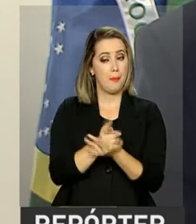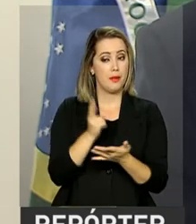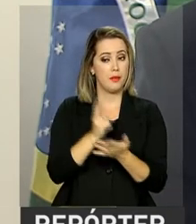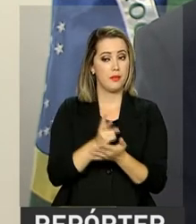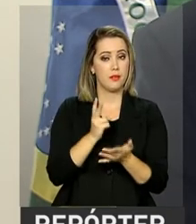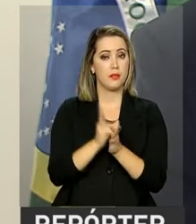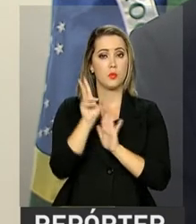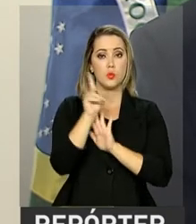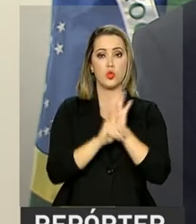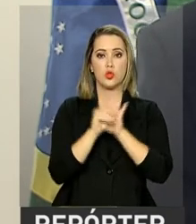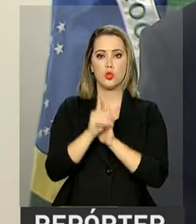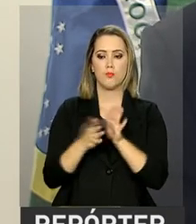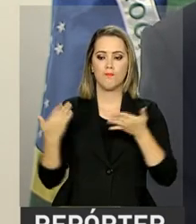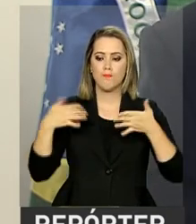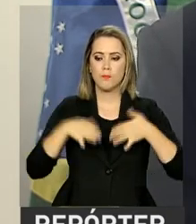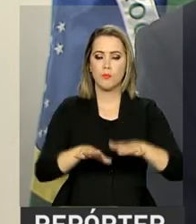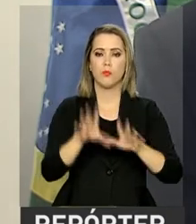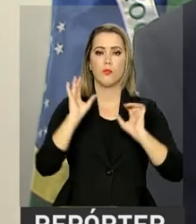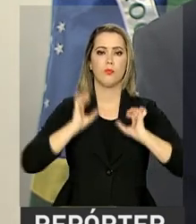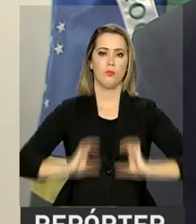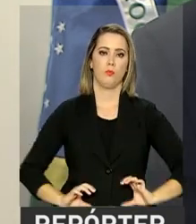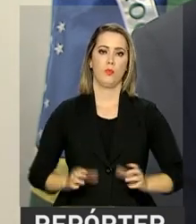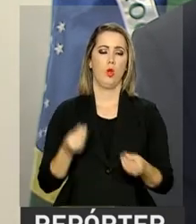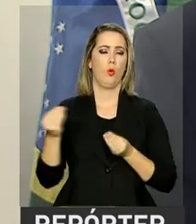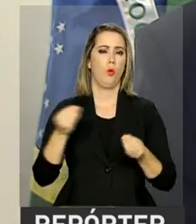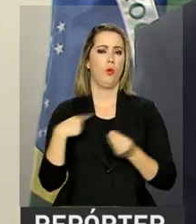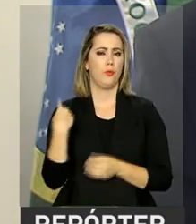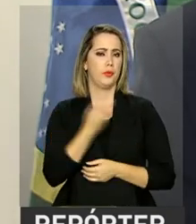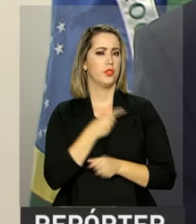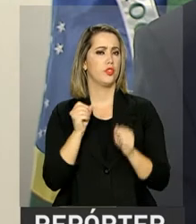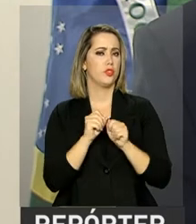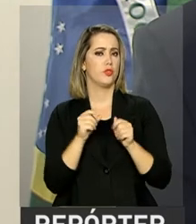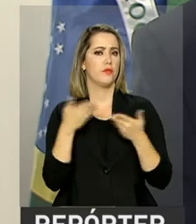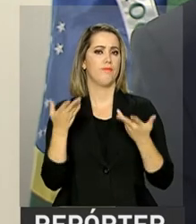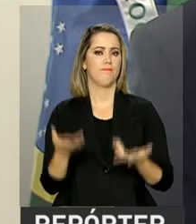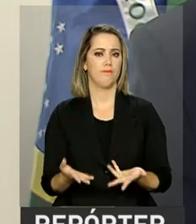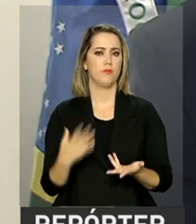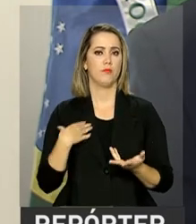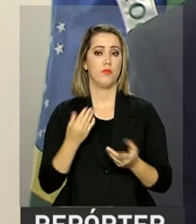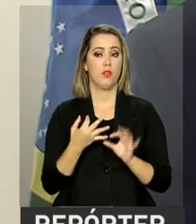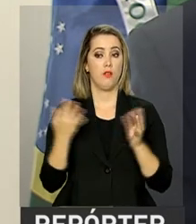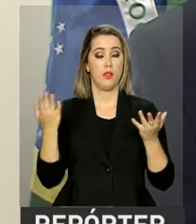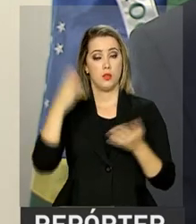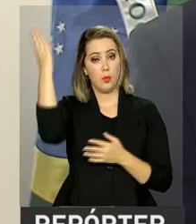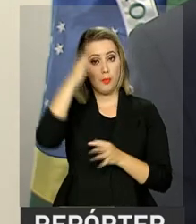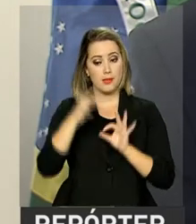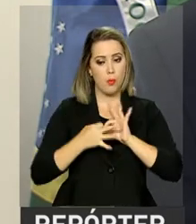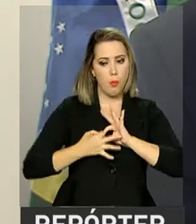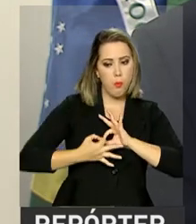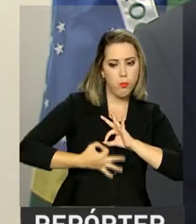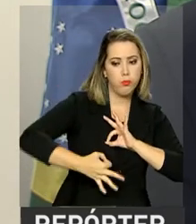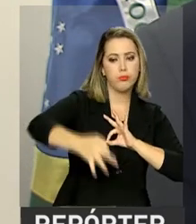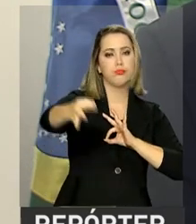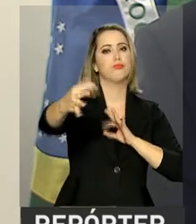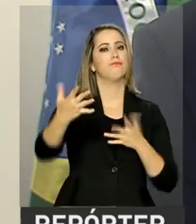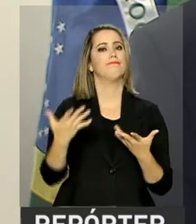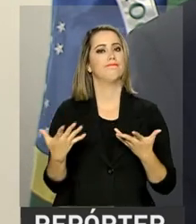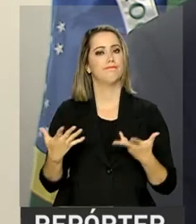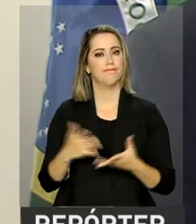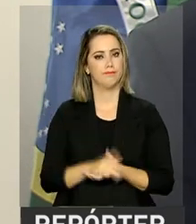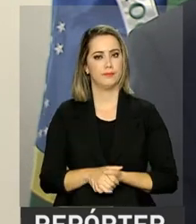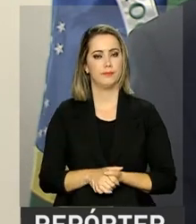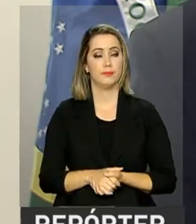direito à inclusão à cidadania como é que a gente faz isso num continente brasileiro que um país gigantesco